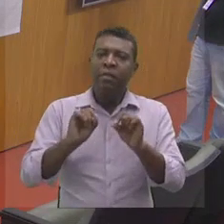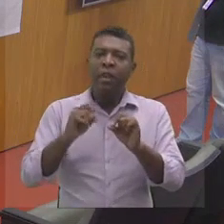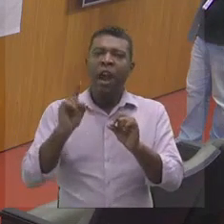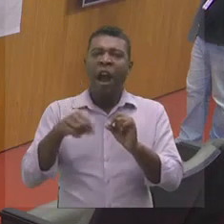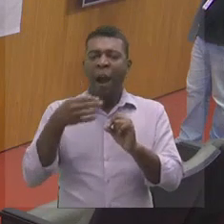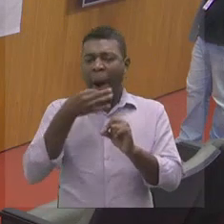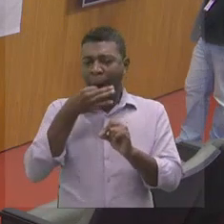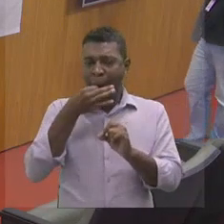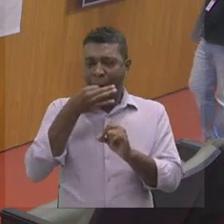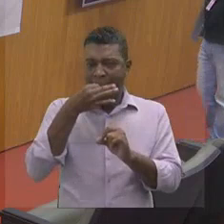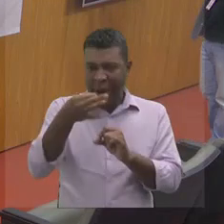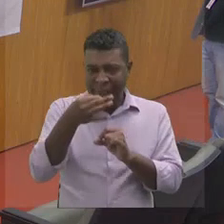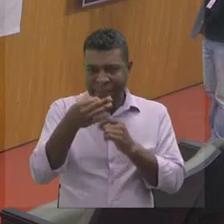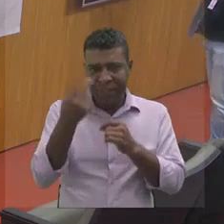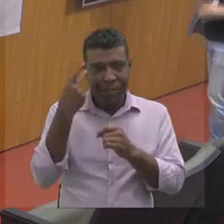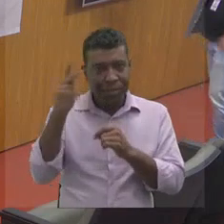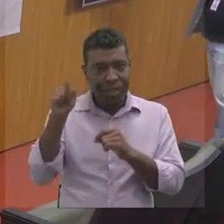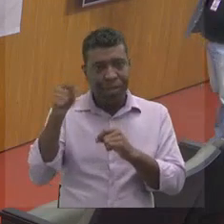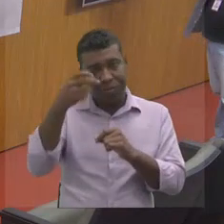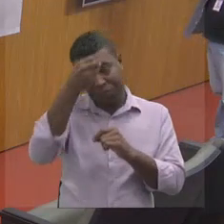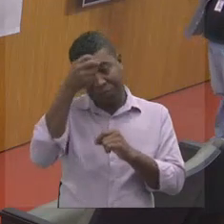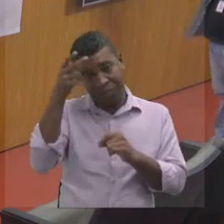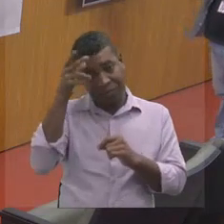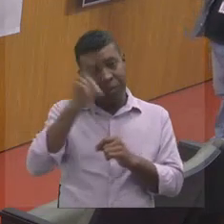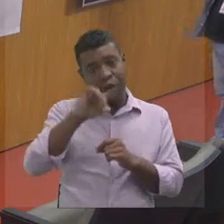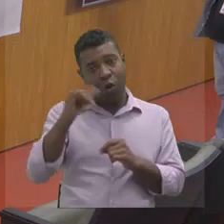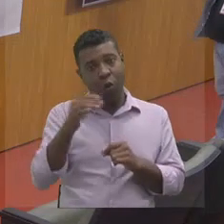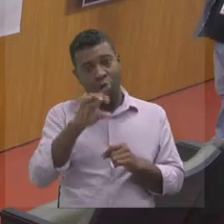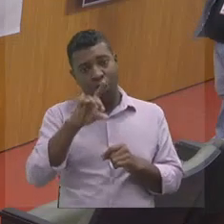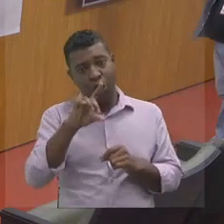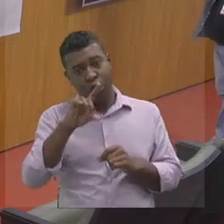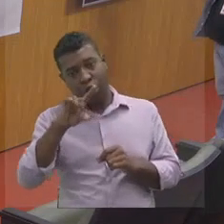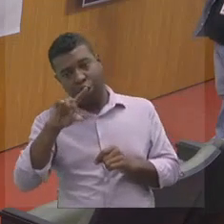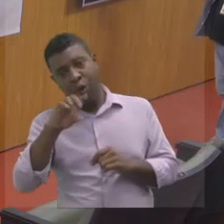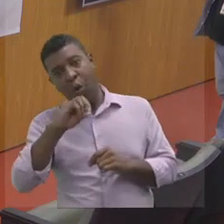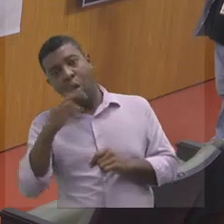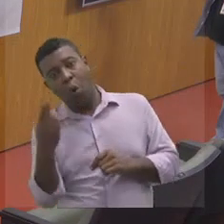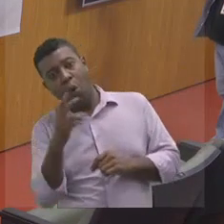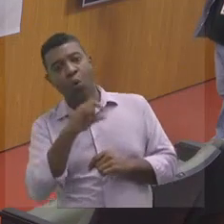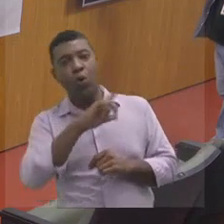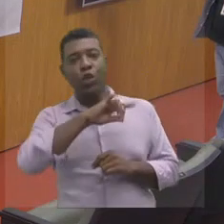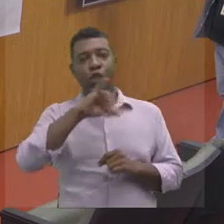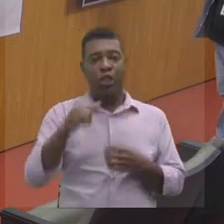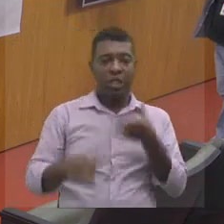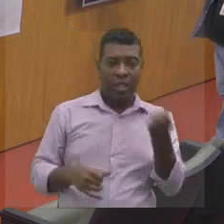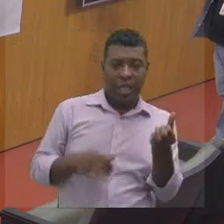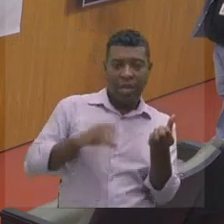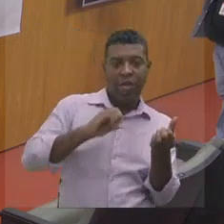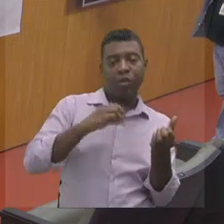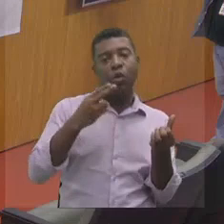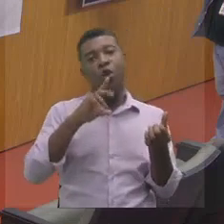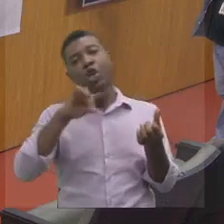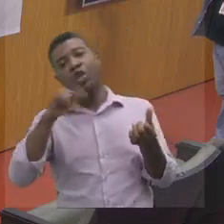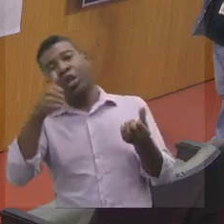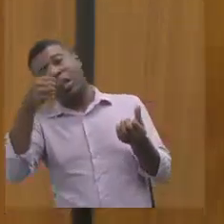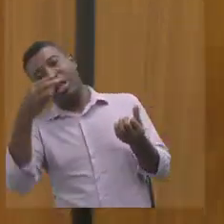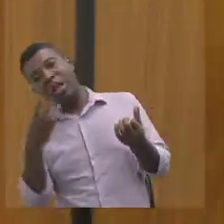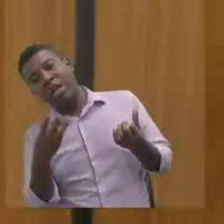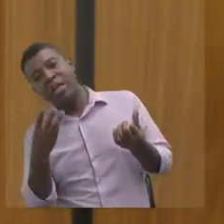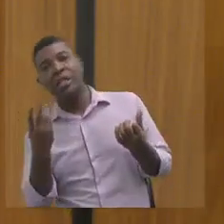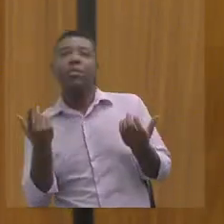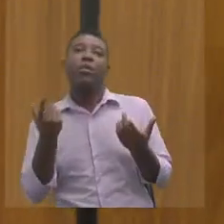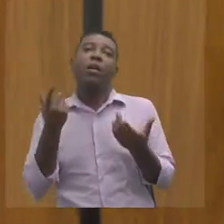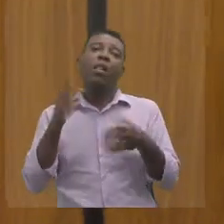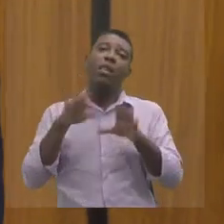sugestão para o prefeito ou no dia 6 ou no dia 13 da gente poder fazer o anúncio formal lá da Ponte São normal vai depender agora da agenda do Senhor do